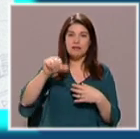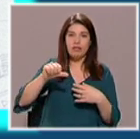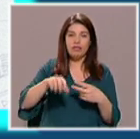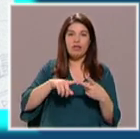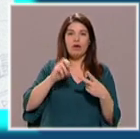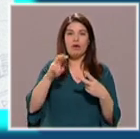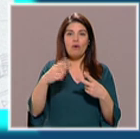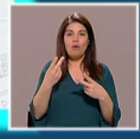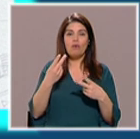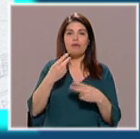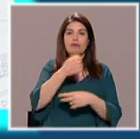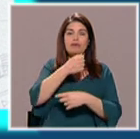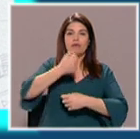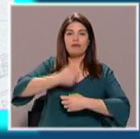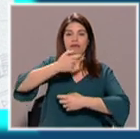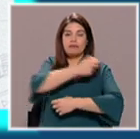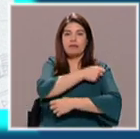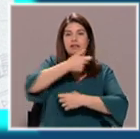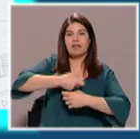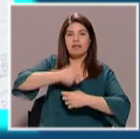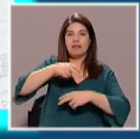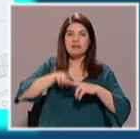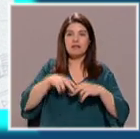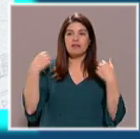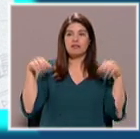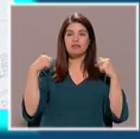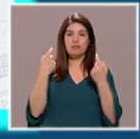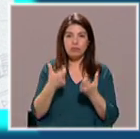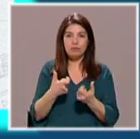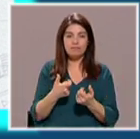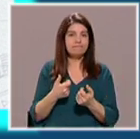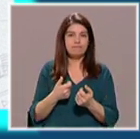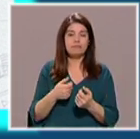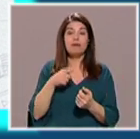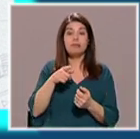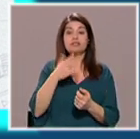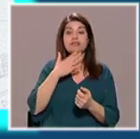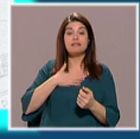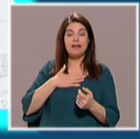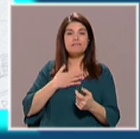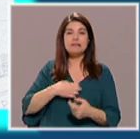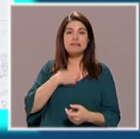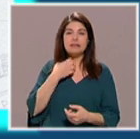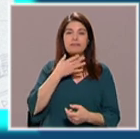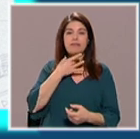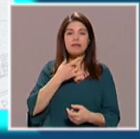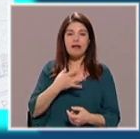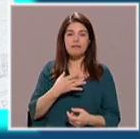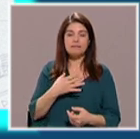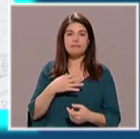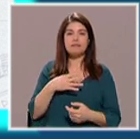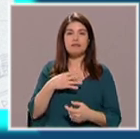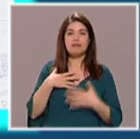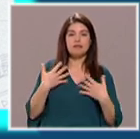ou até a algum sedentarismo. Como sintomas, temos a sede, a boca seca, a fadiga,